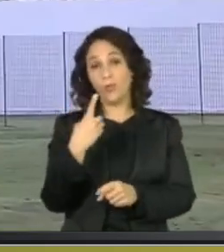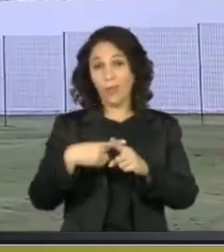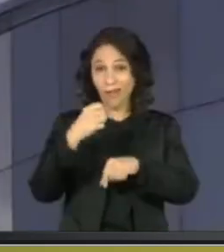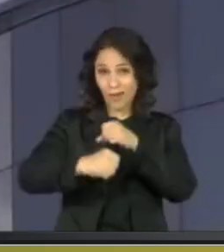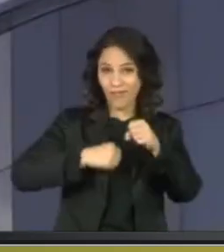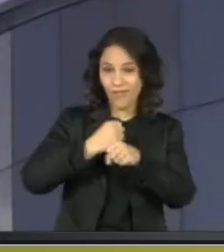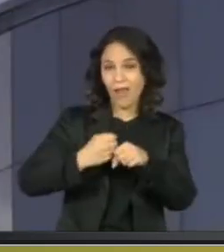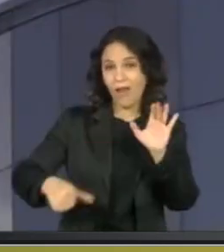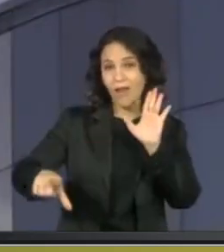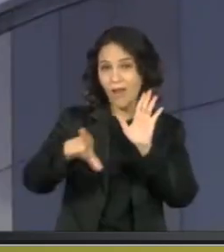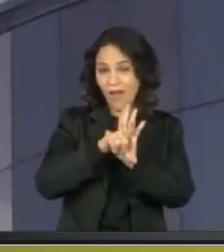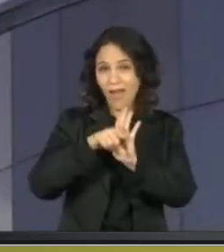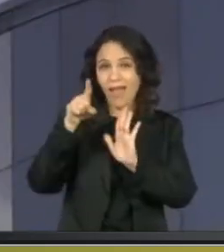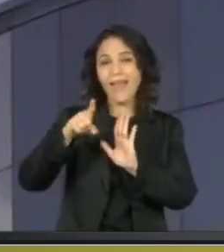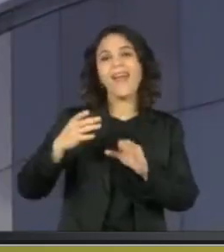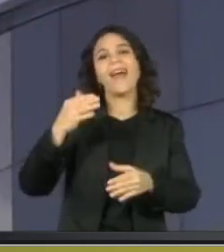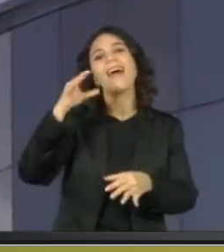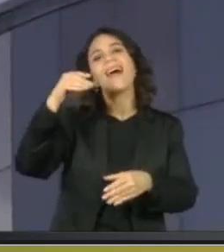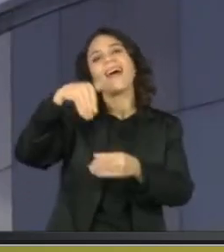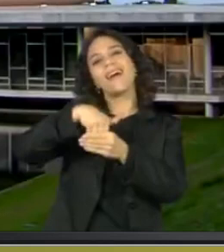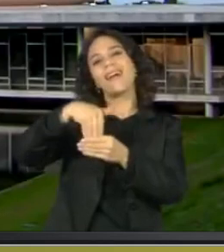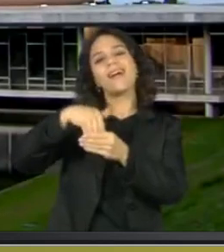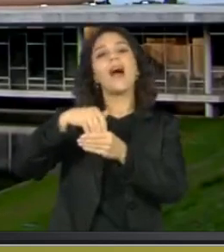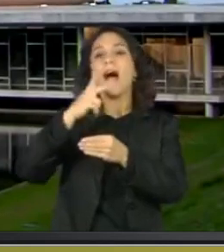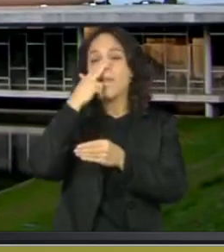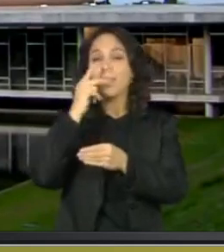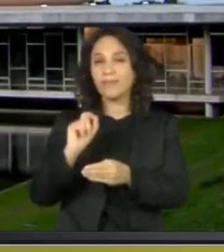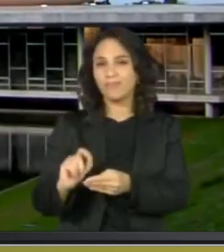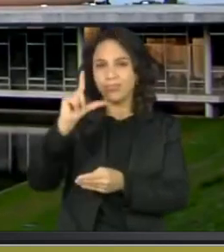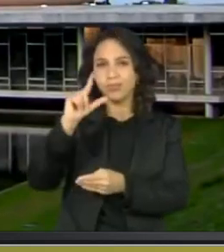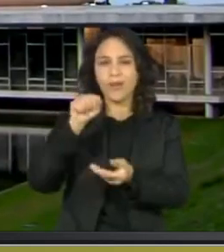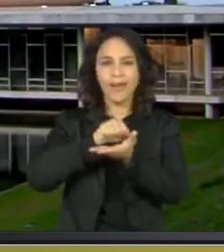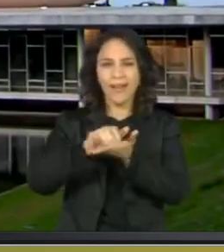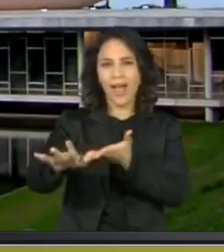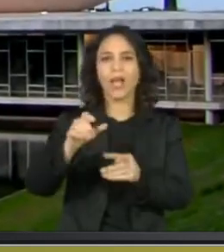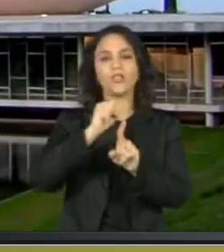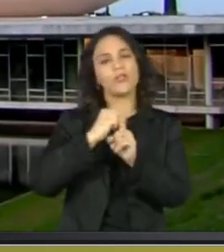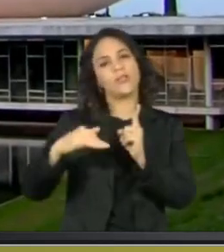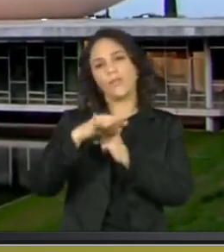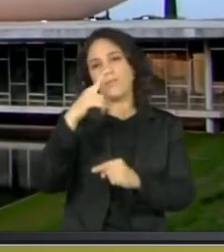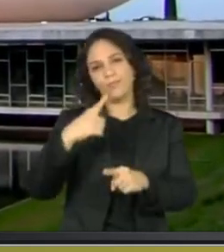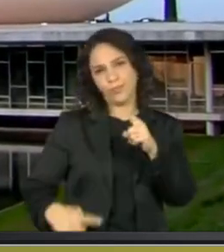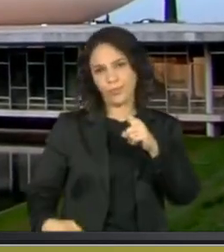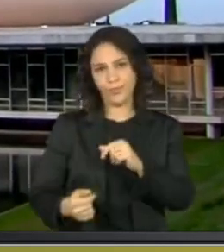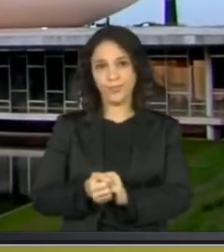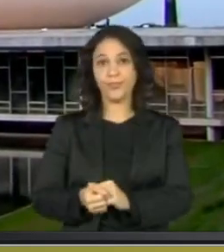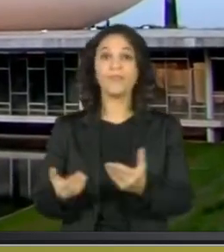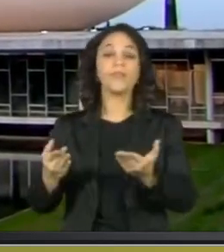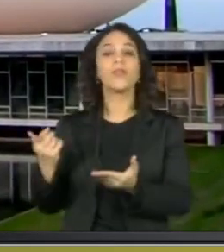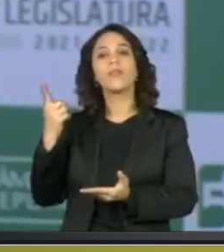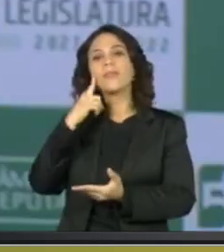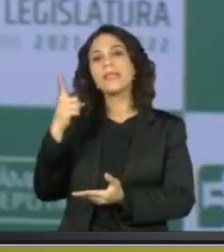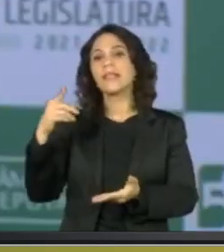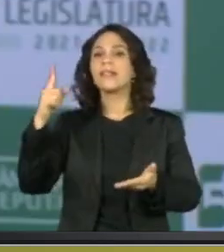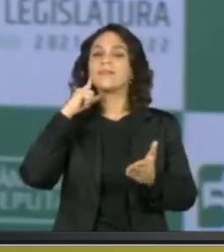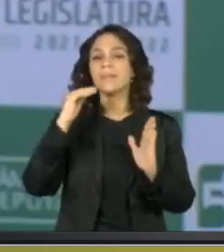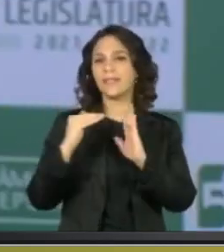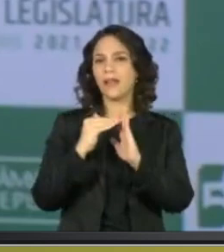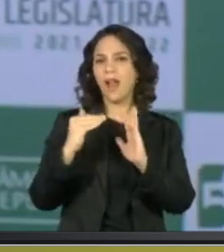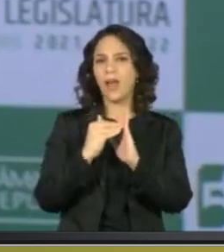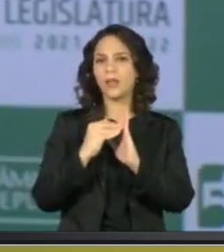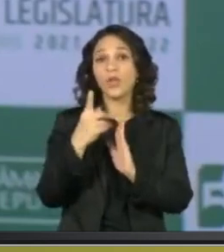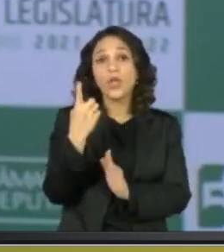proíbe aumento de gastos sociais em ano de eleições. O texto segue para o Senado, que tem apenas 12 dias para apreciar.